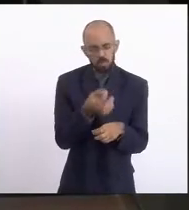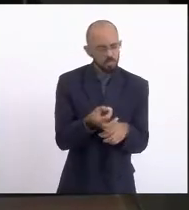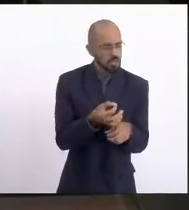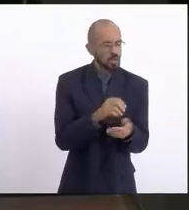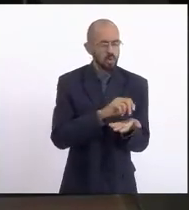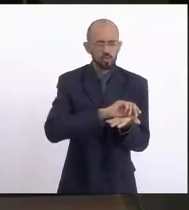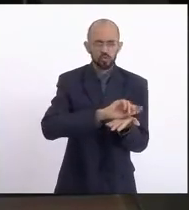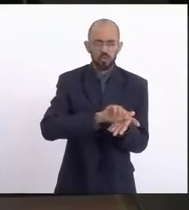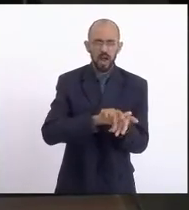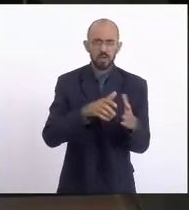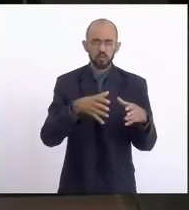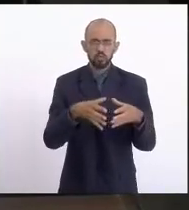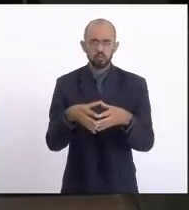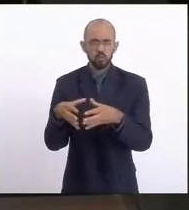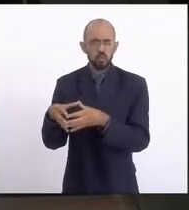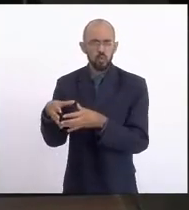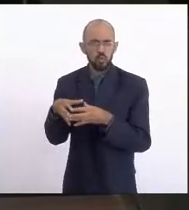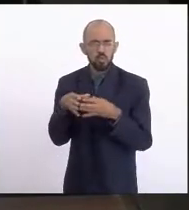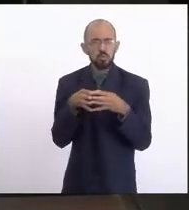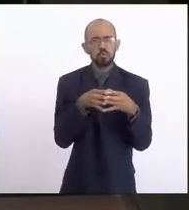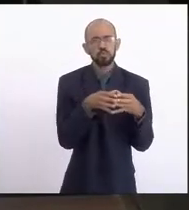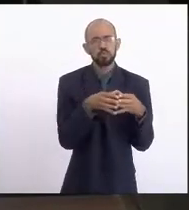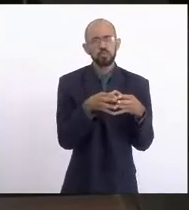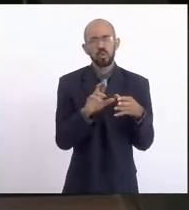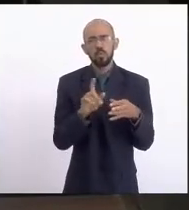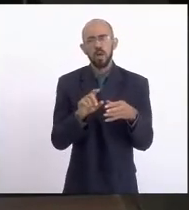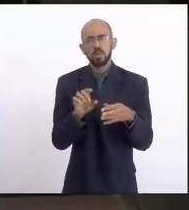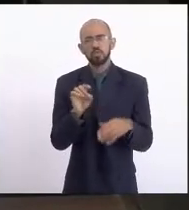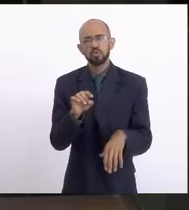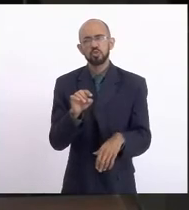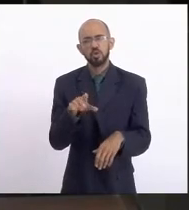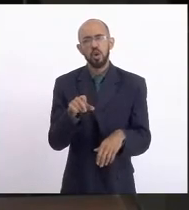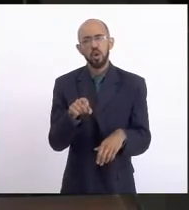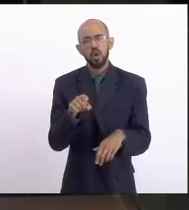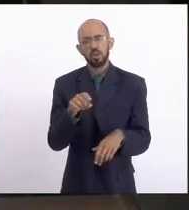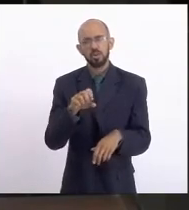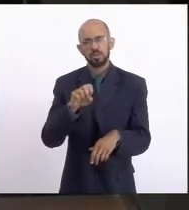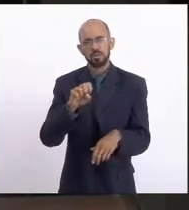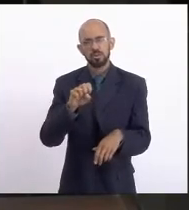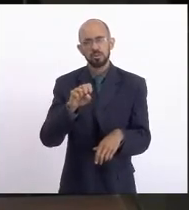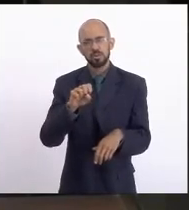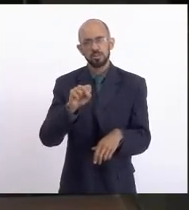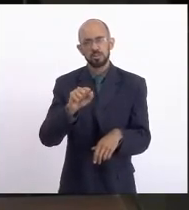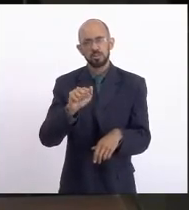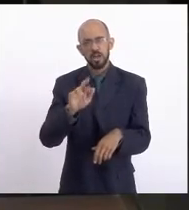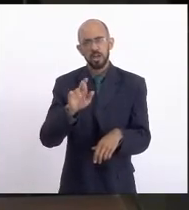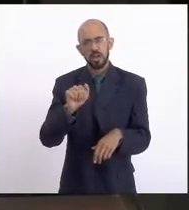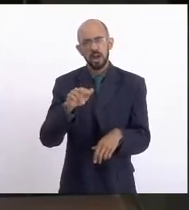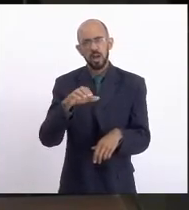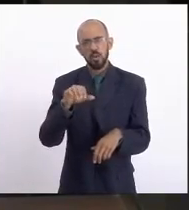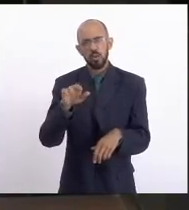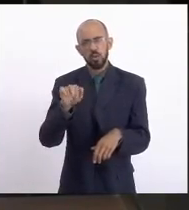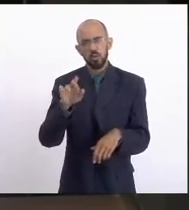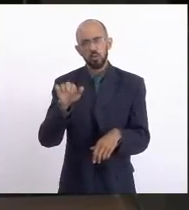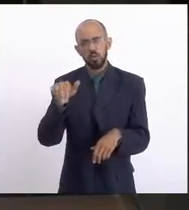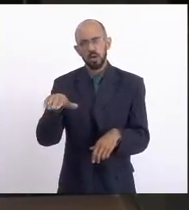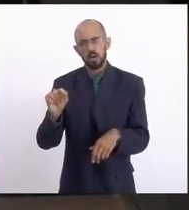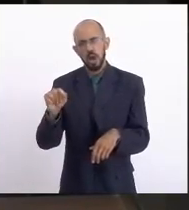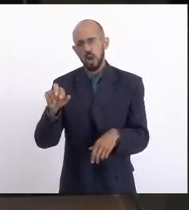não haverá nenhuma decisão de municipalização, não apenas do Hospital de Saracuruna, nem de nenhuma outra unidade hospitalar.